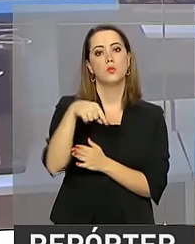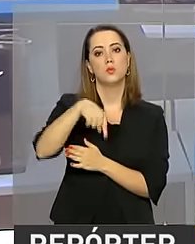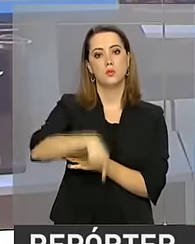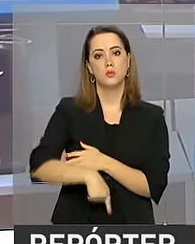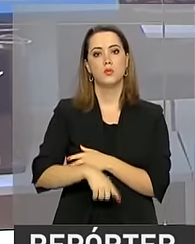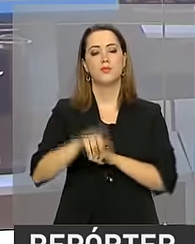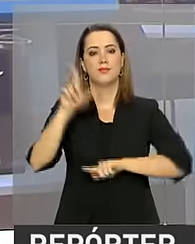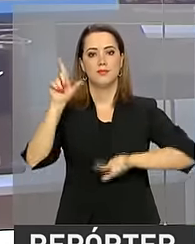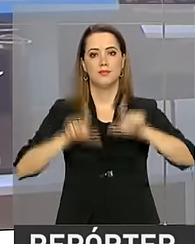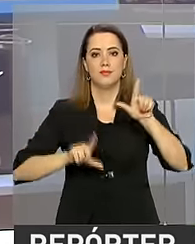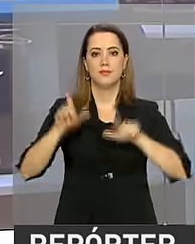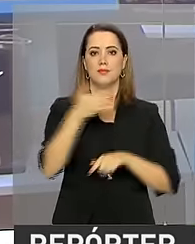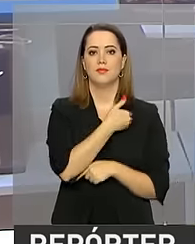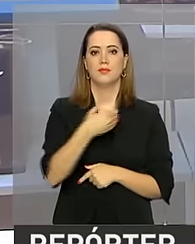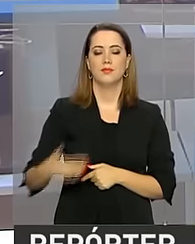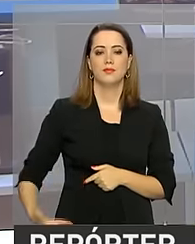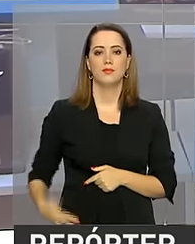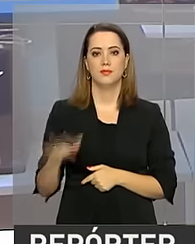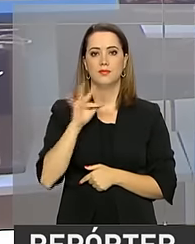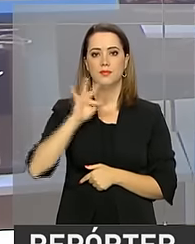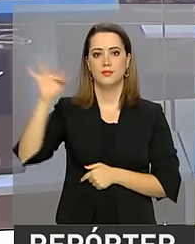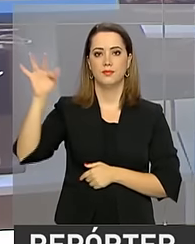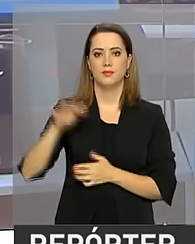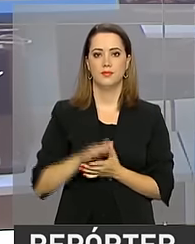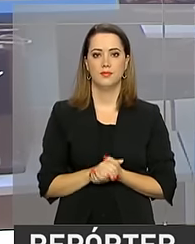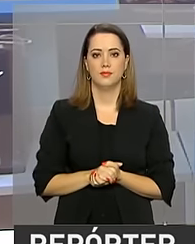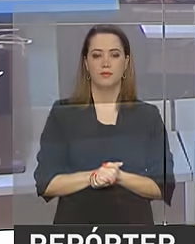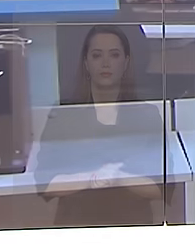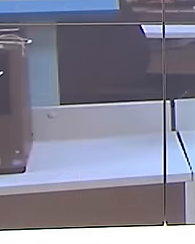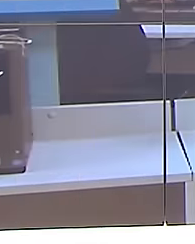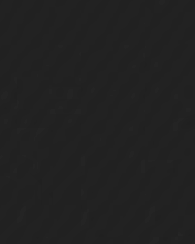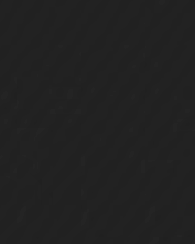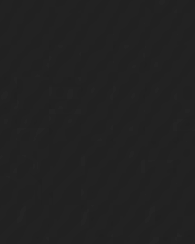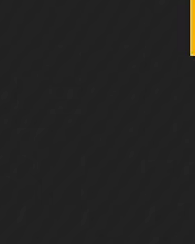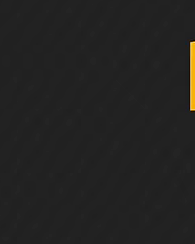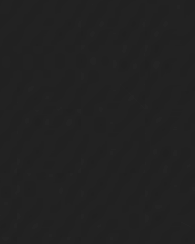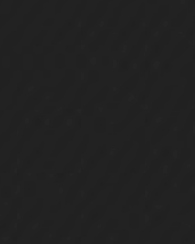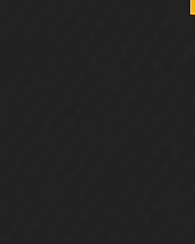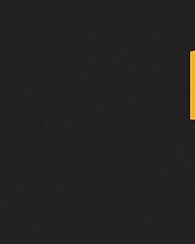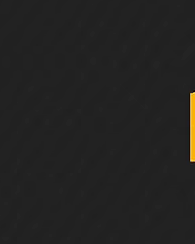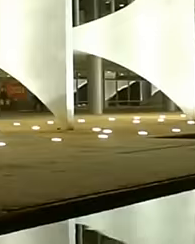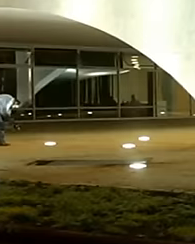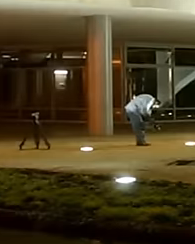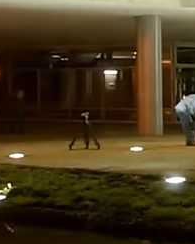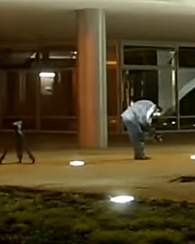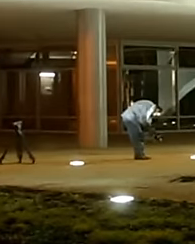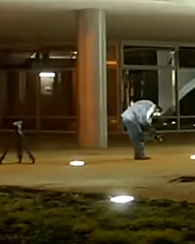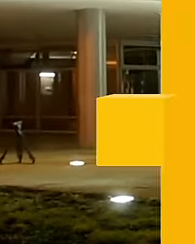Continue com a gente aqui na NBR, a TV do Governo Federal.